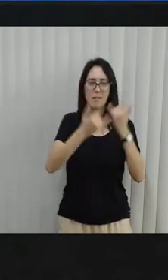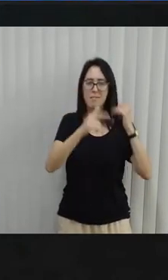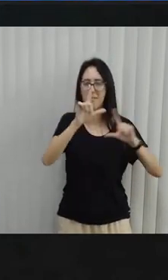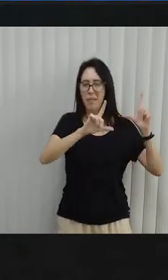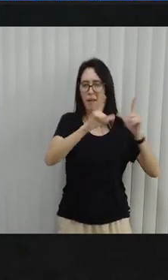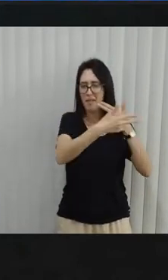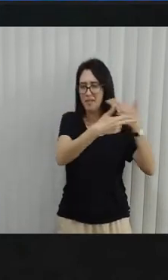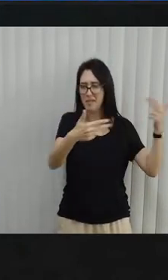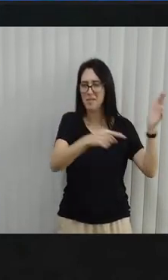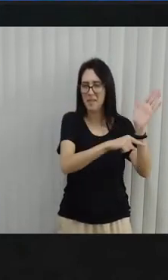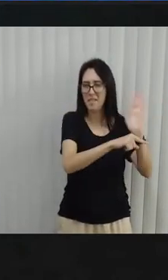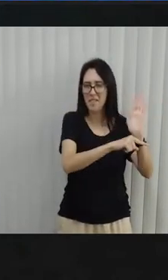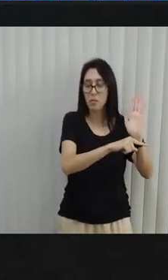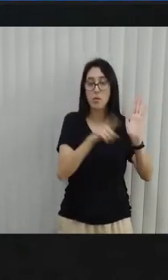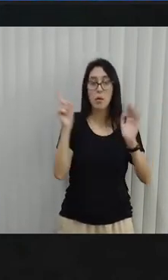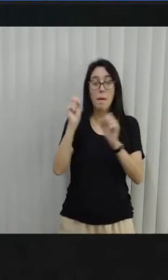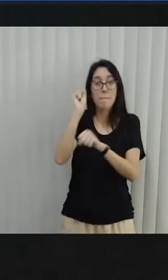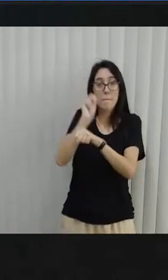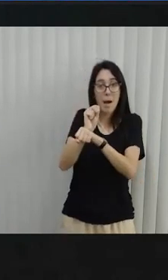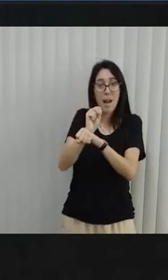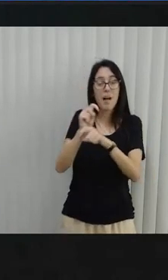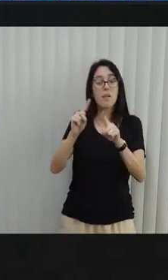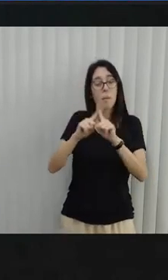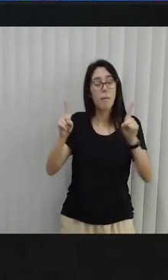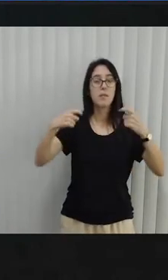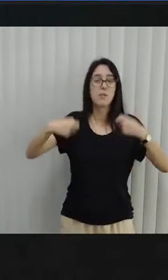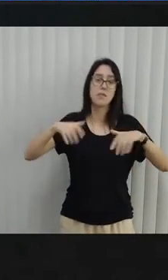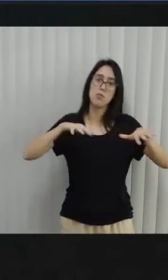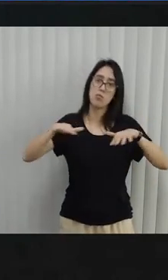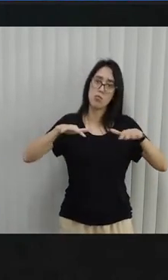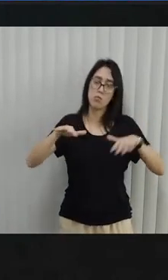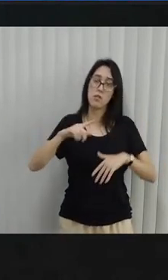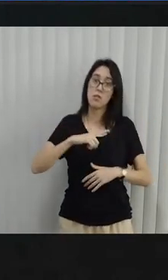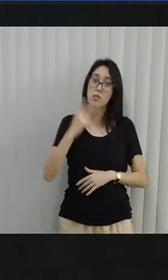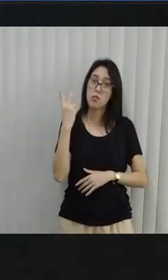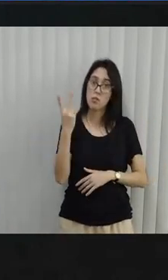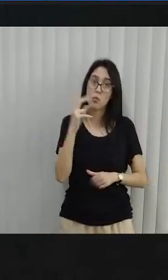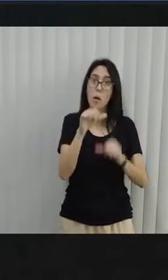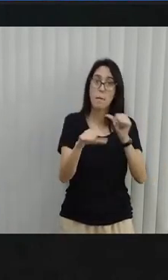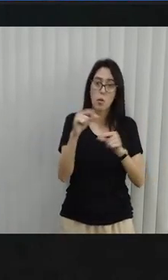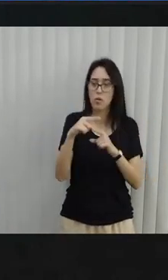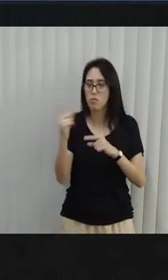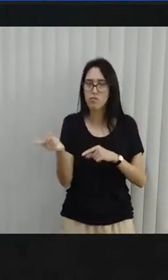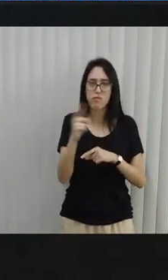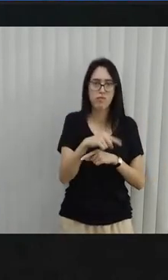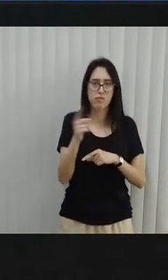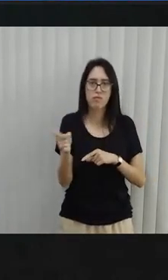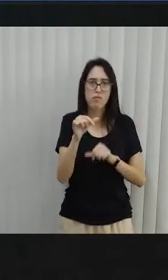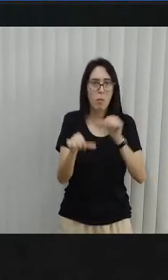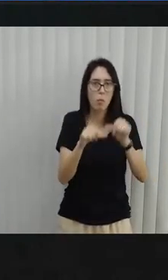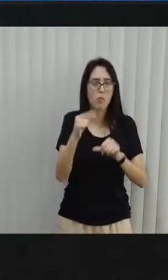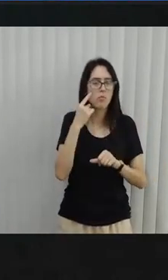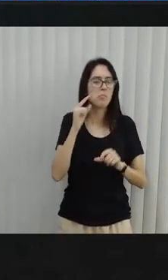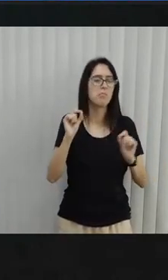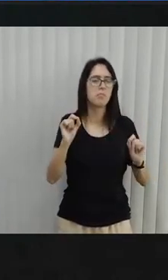alguma coisa assim. Tá parado. A gente quer movimentar. A gente tem duas fantasias e a gente quer ficar alterando as fantasias deles. Então, o que